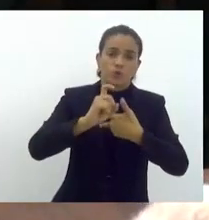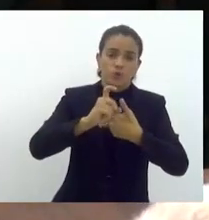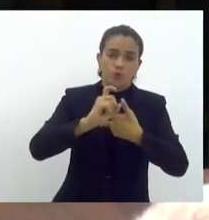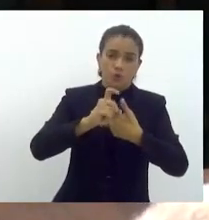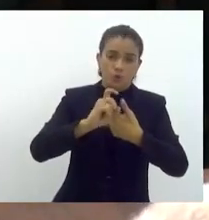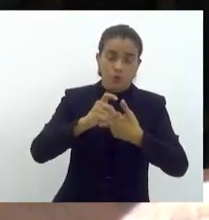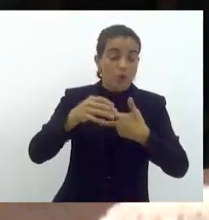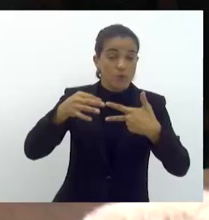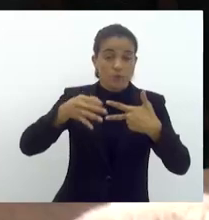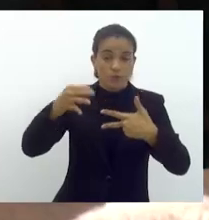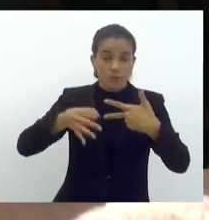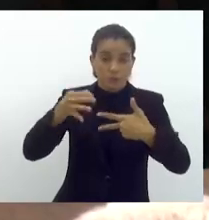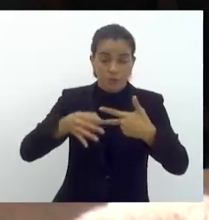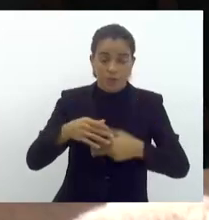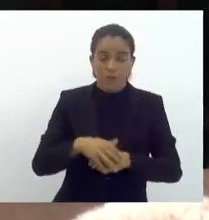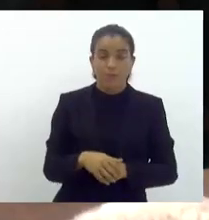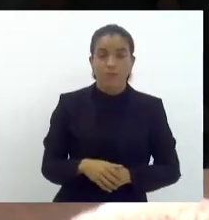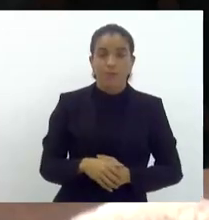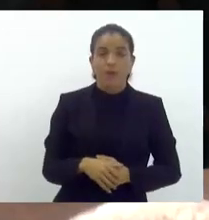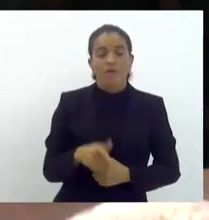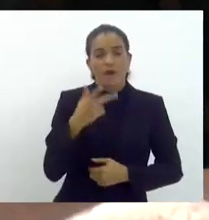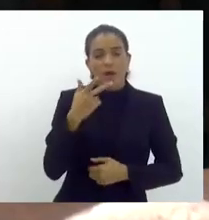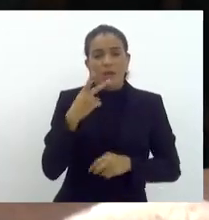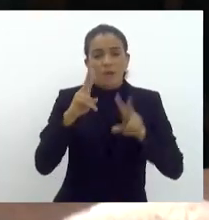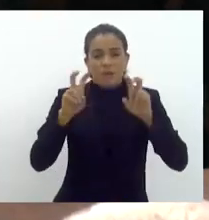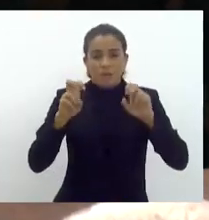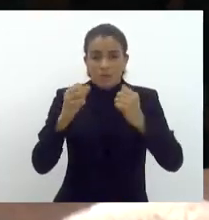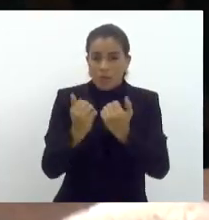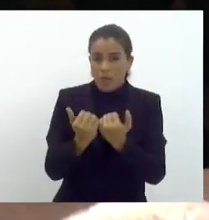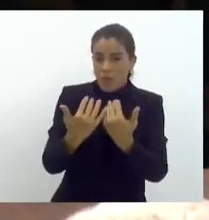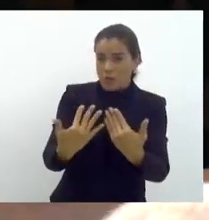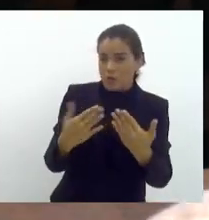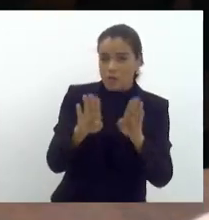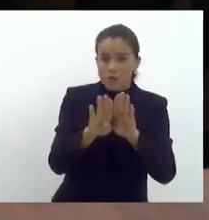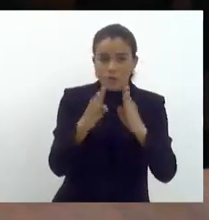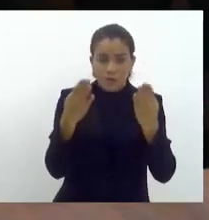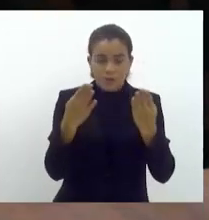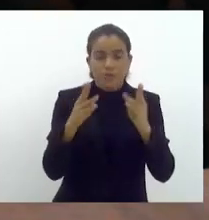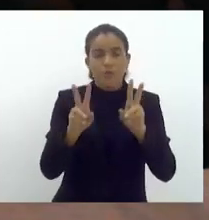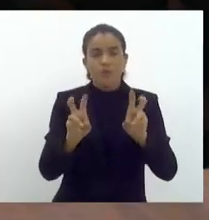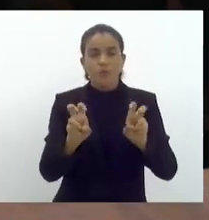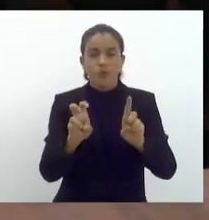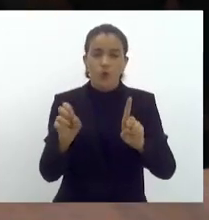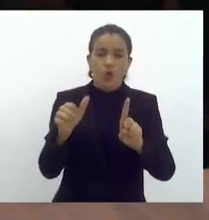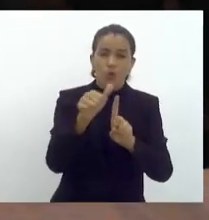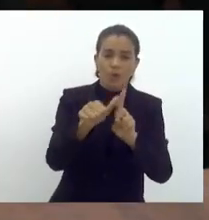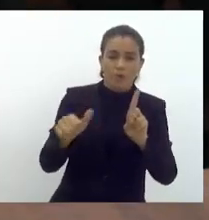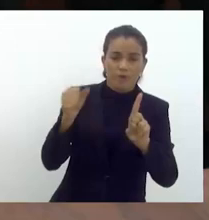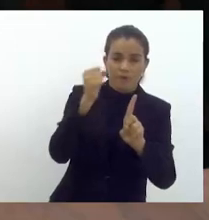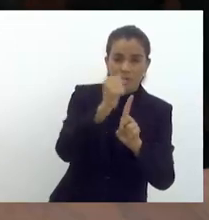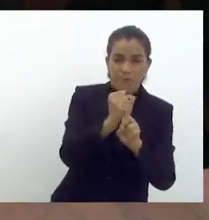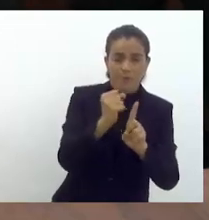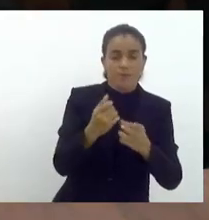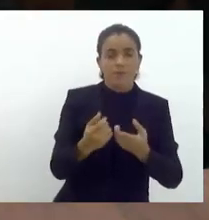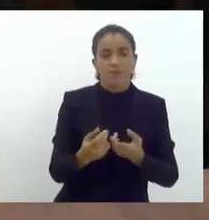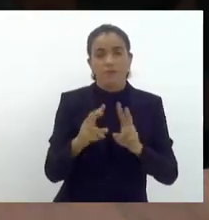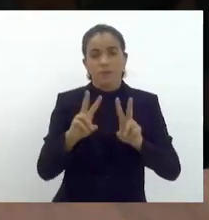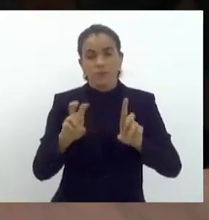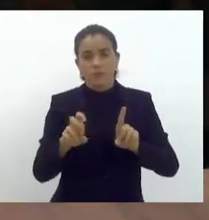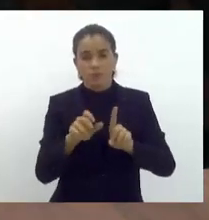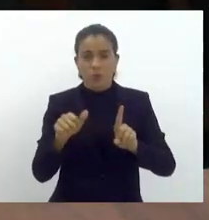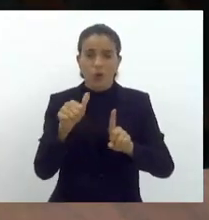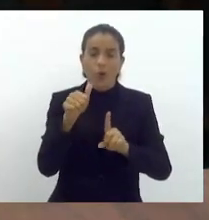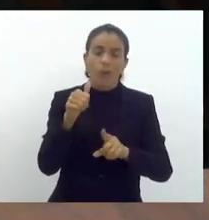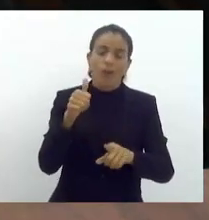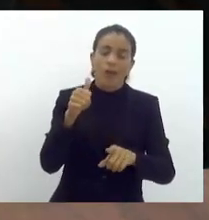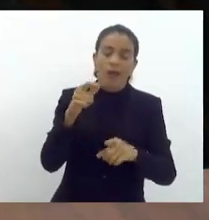nesse sentido também falamos das audiência audiências públicas sobre o feminicídio sobre a violência